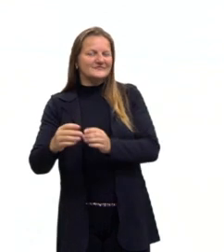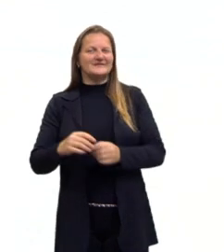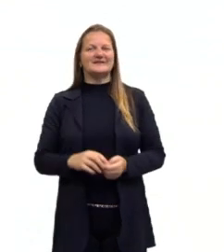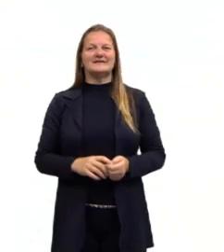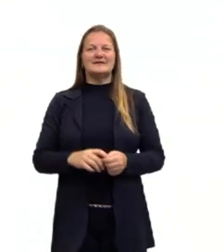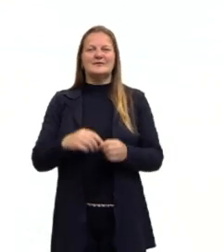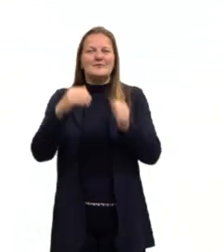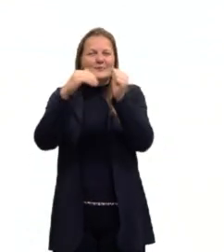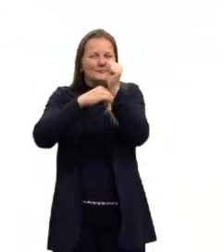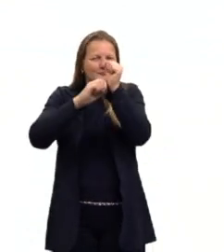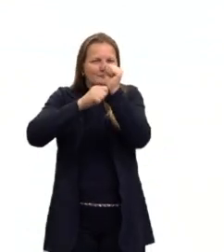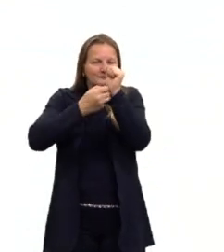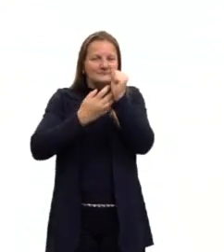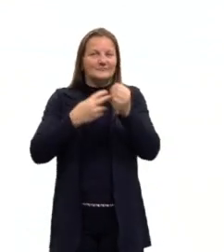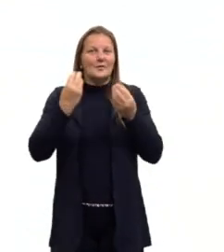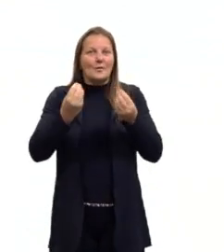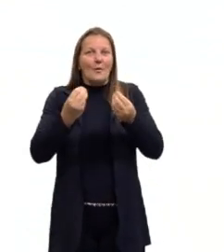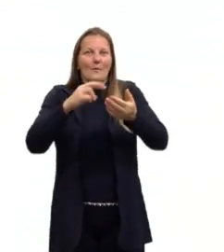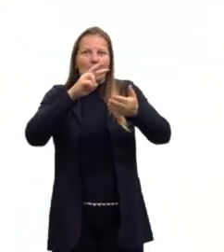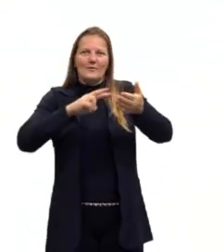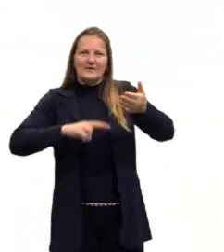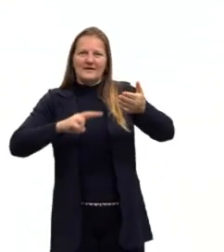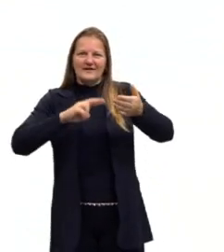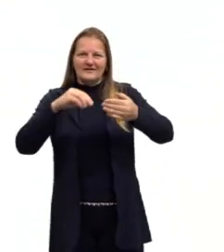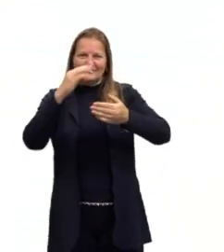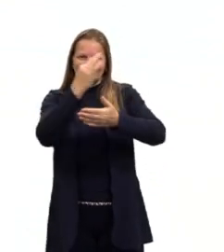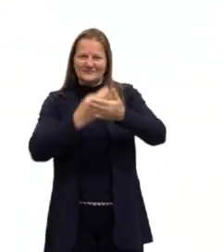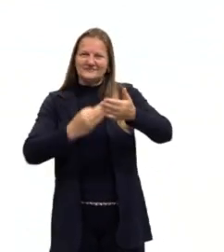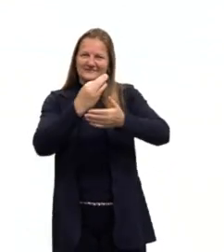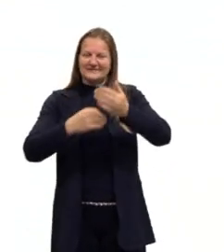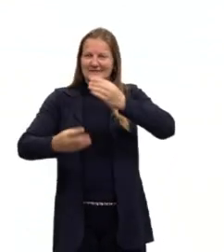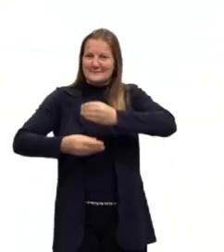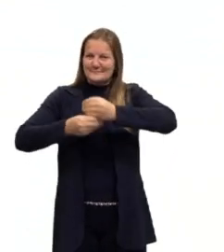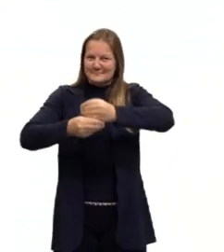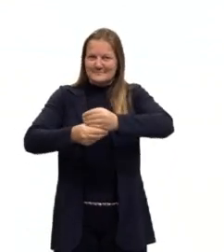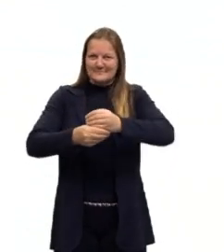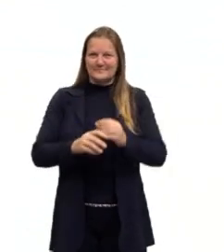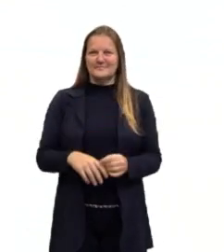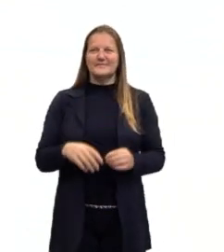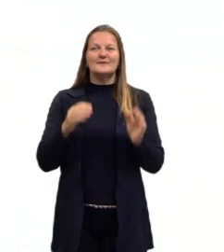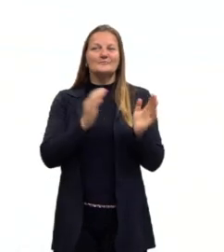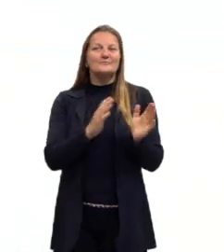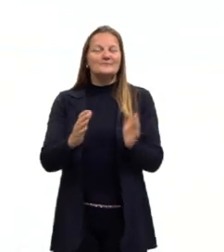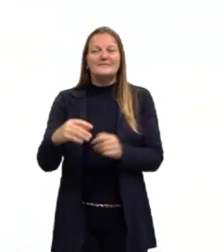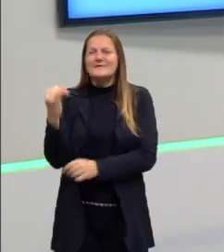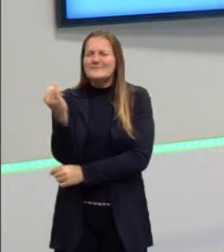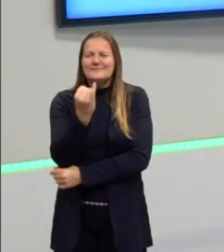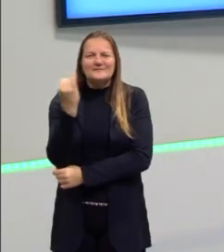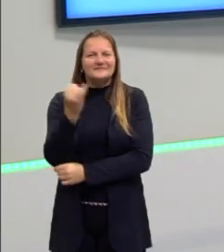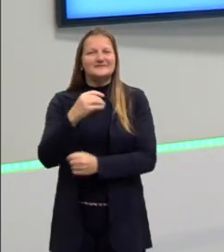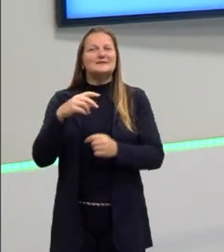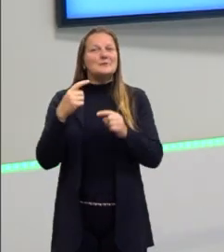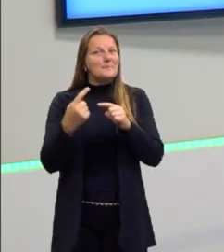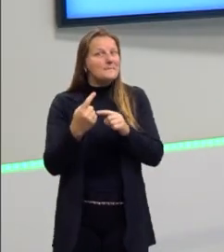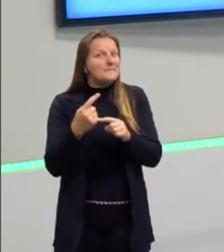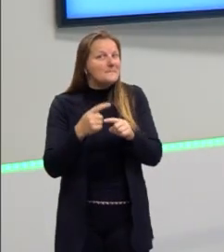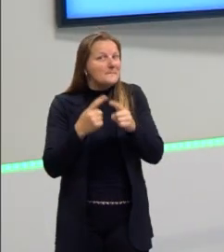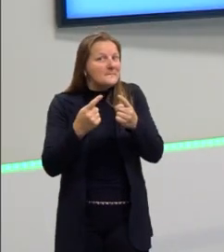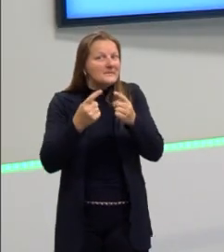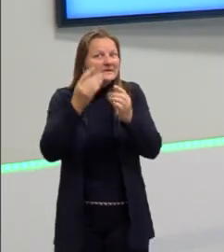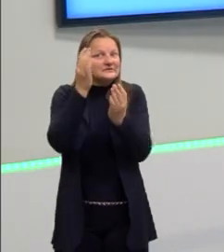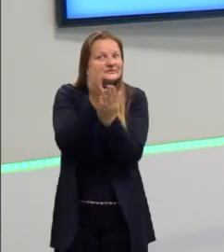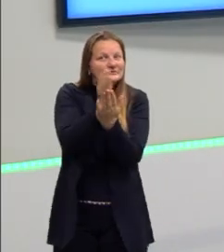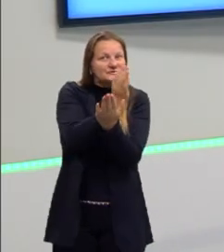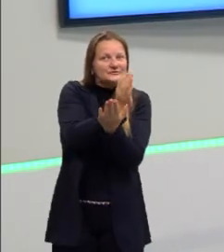o segredinhos de Como ler os textos de apoio essa parte tão fundamental que a gente precisou dividir